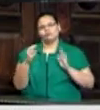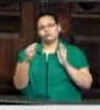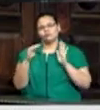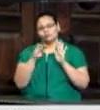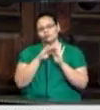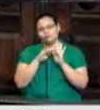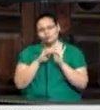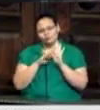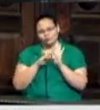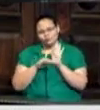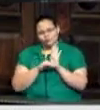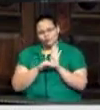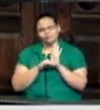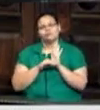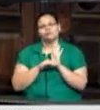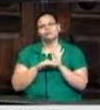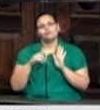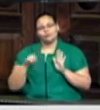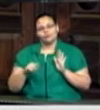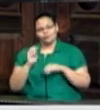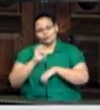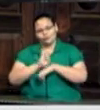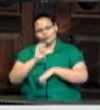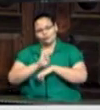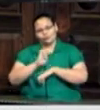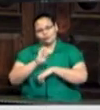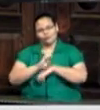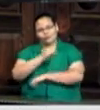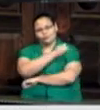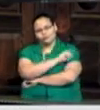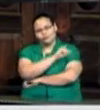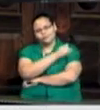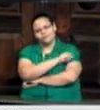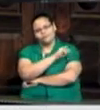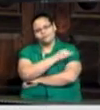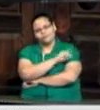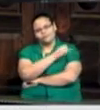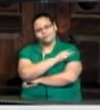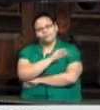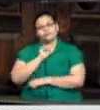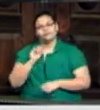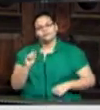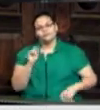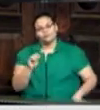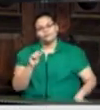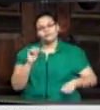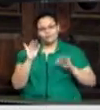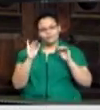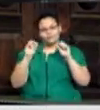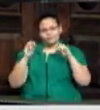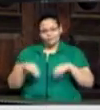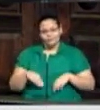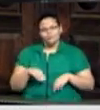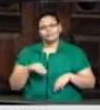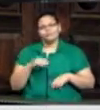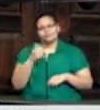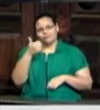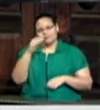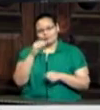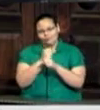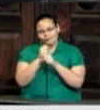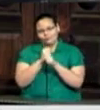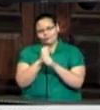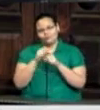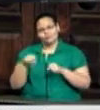a serem tomadas pelo Estado do Rio de Janeiro para que, ao final de 10 anos,